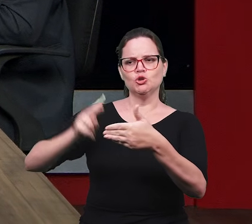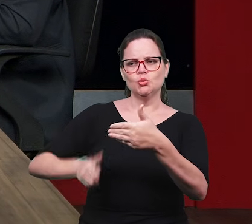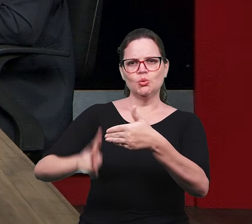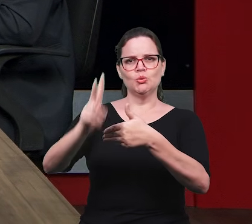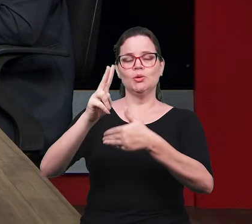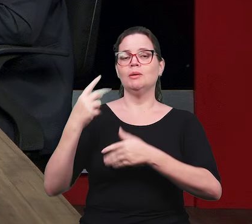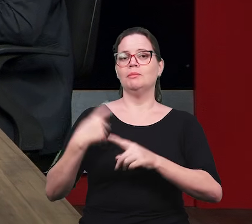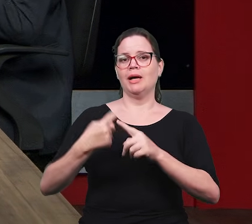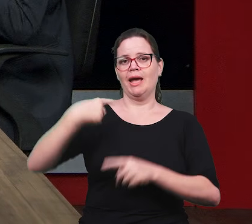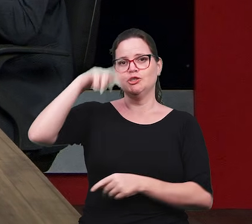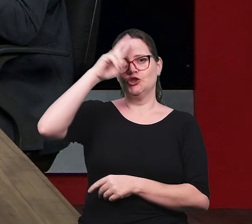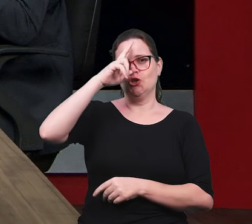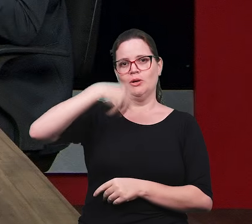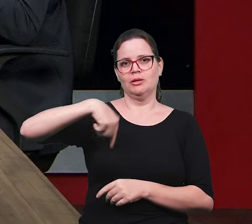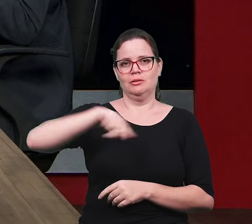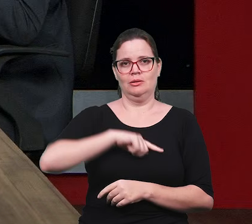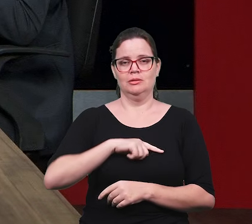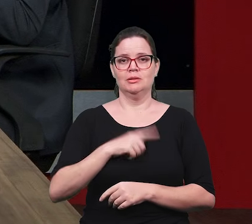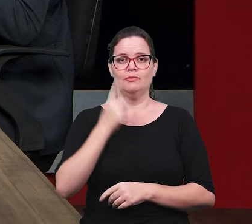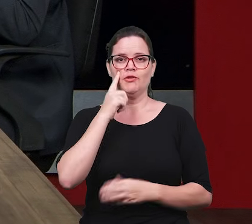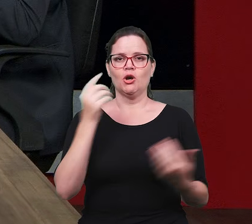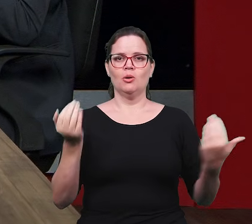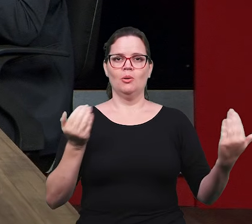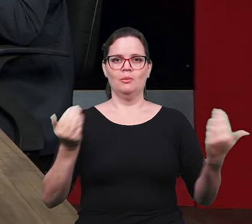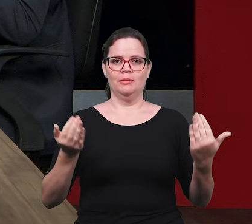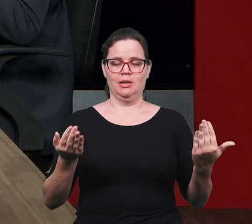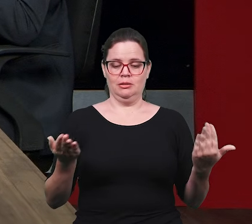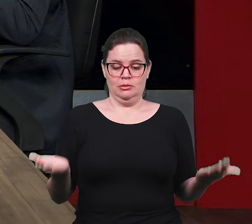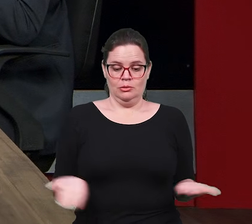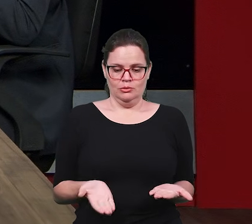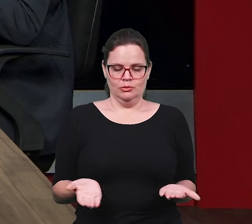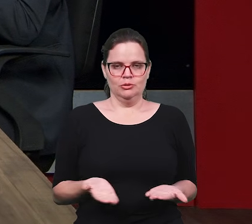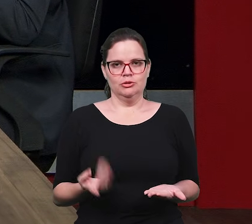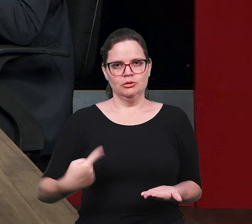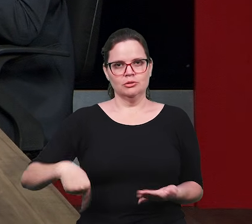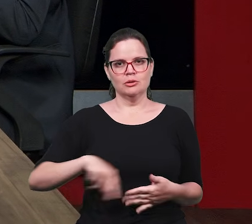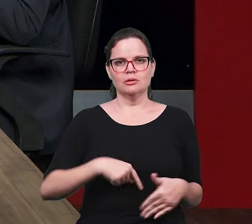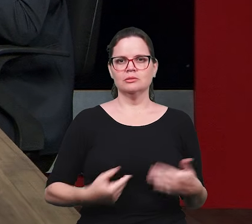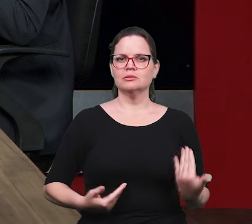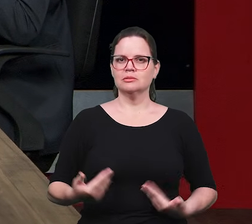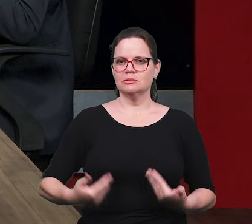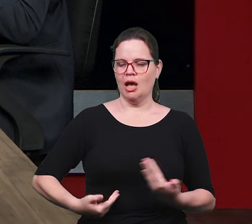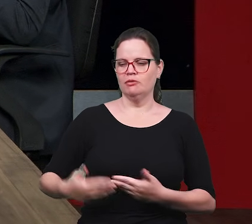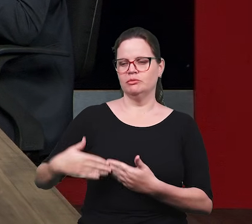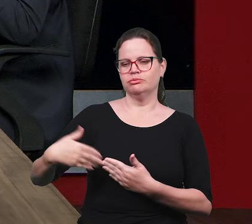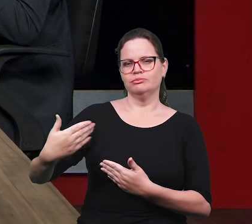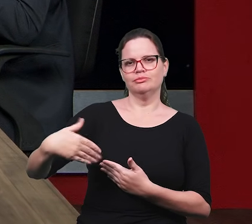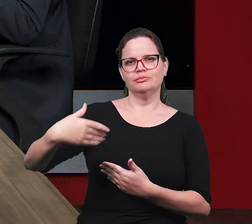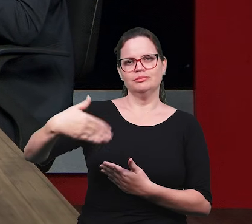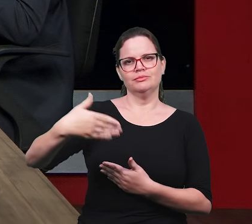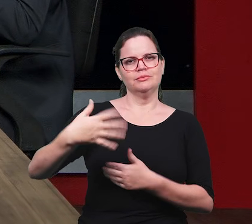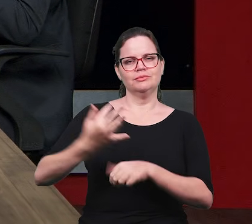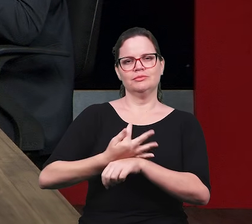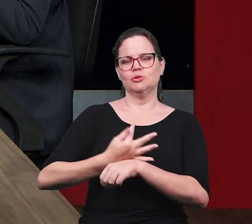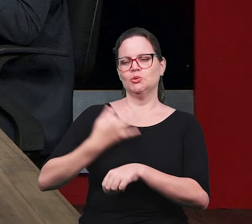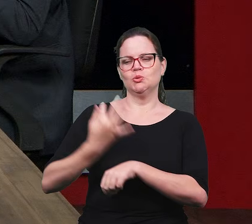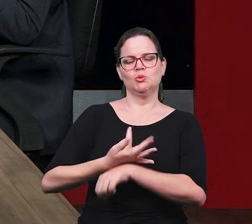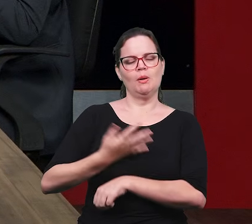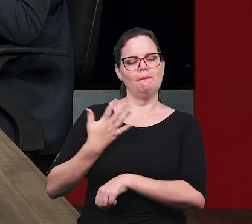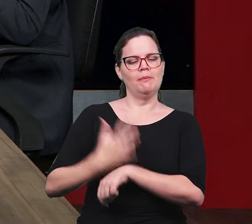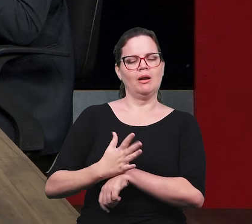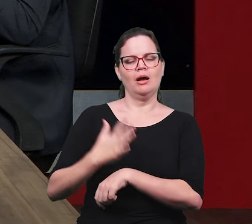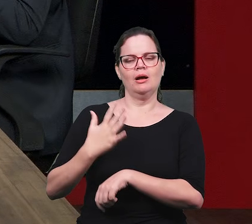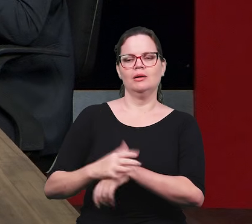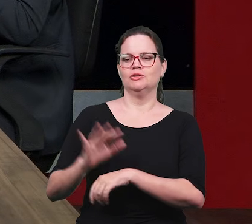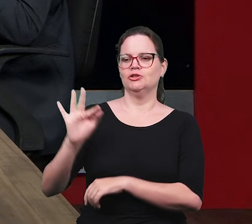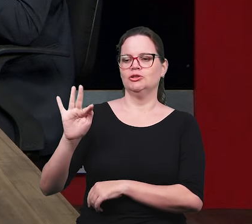nossa trajetória. Quando a gente traz para os nossos dias, é a trajetória do servo, é a vida toda,